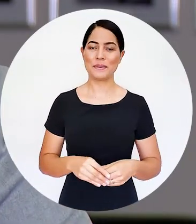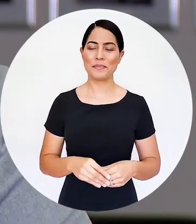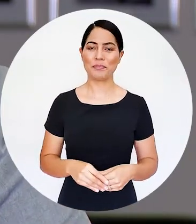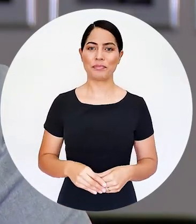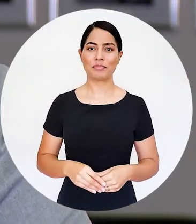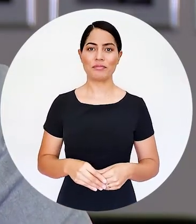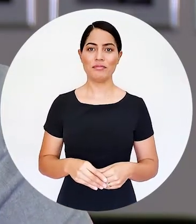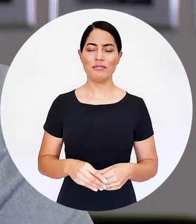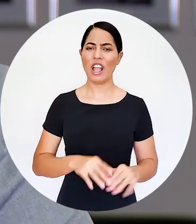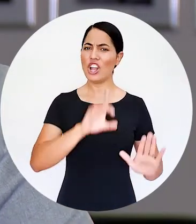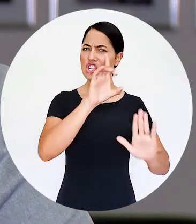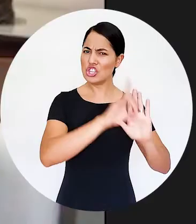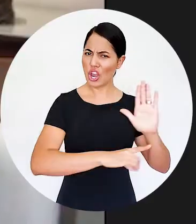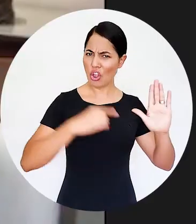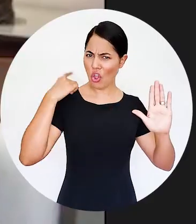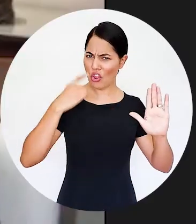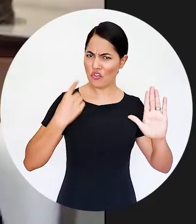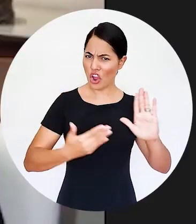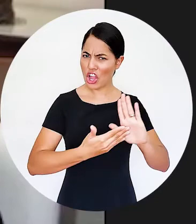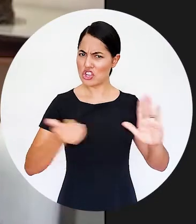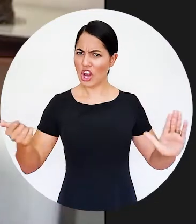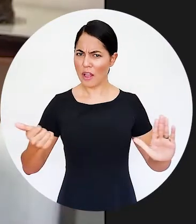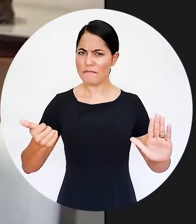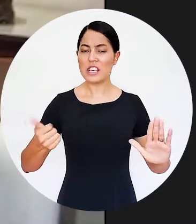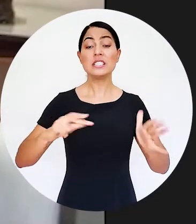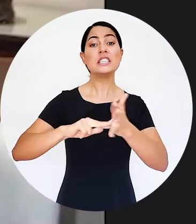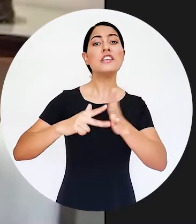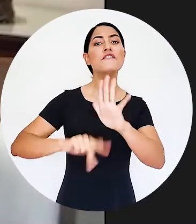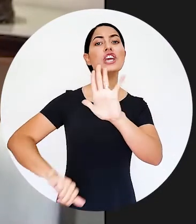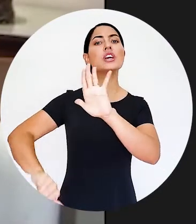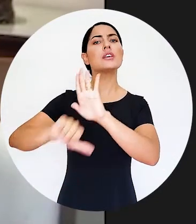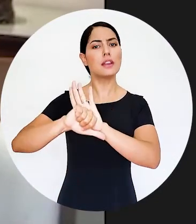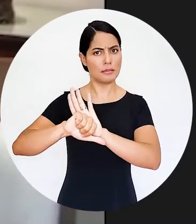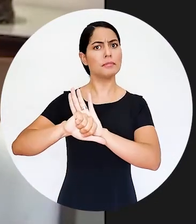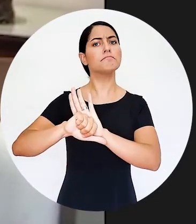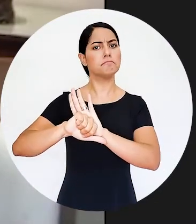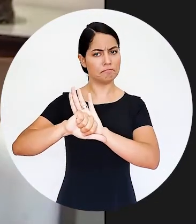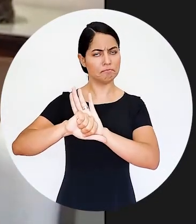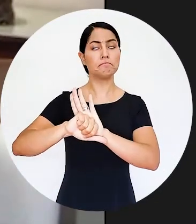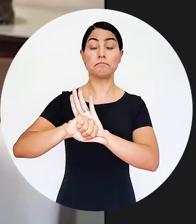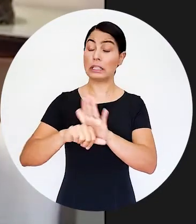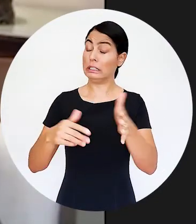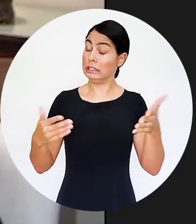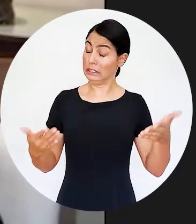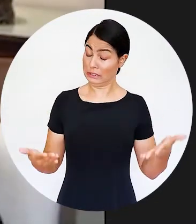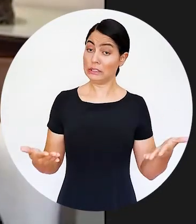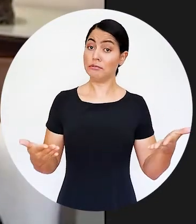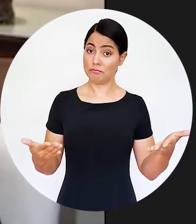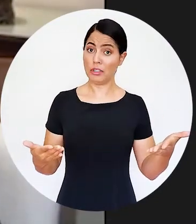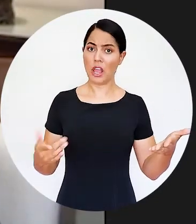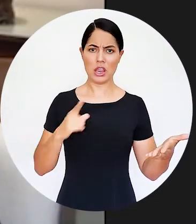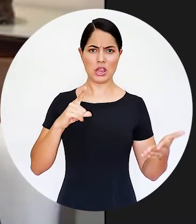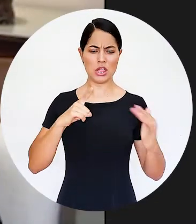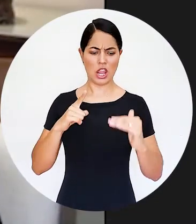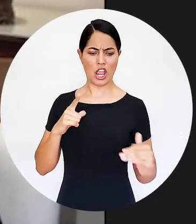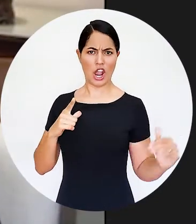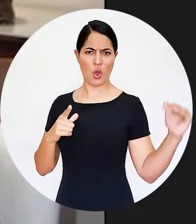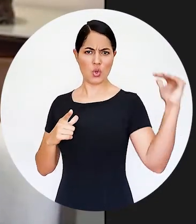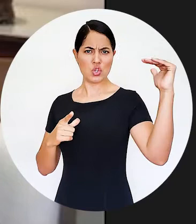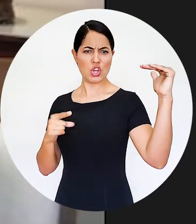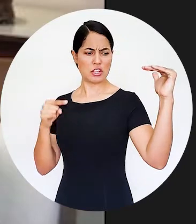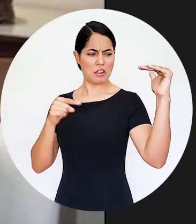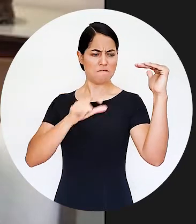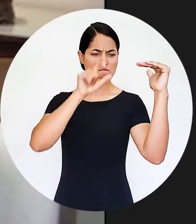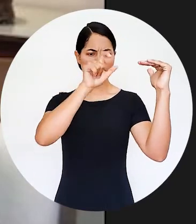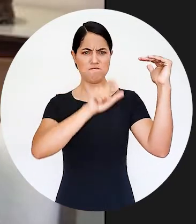acompanha a partir de agora violar prerrogativa de crime bom então é no momento que